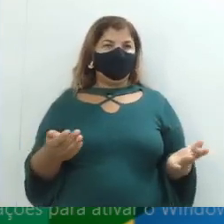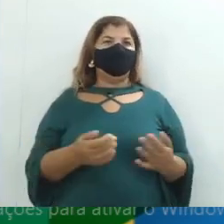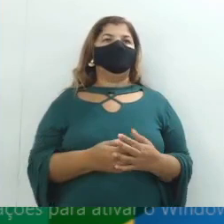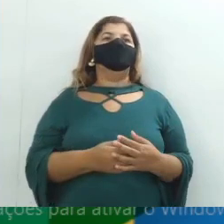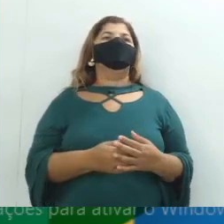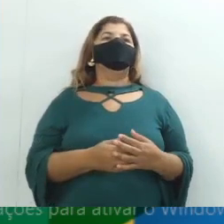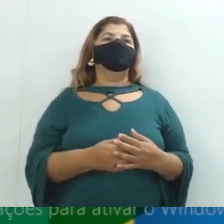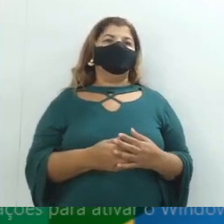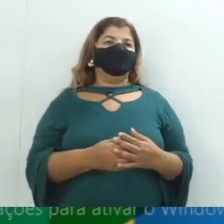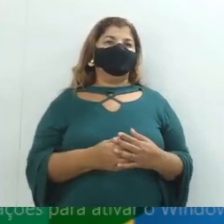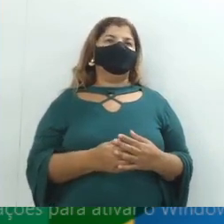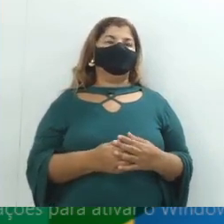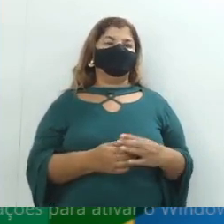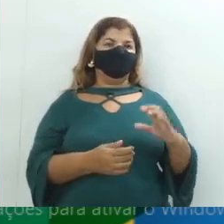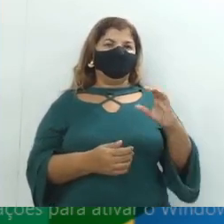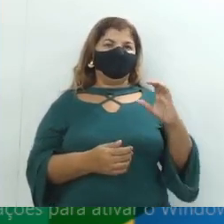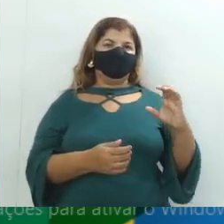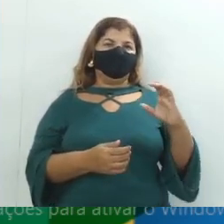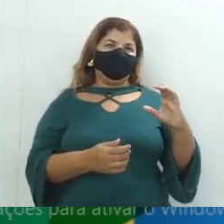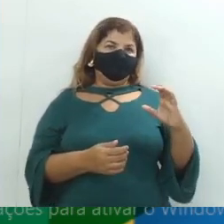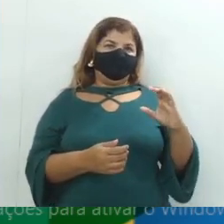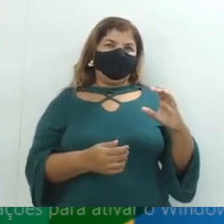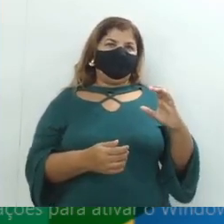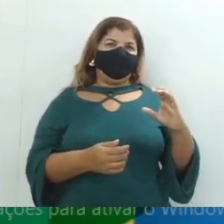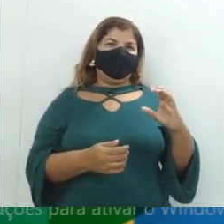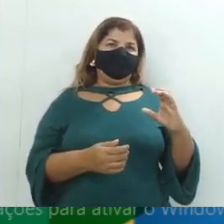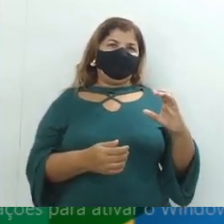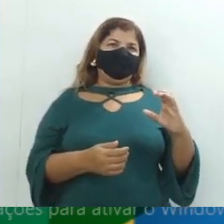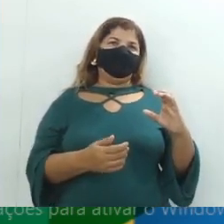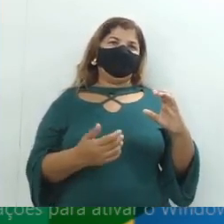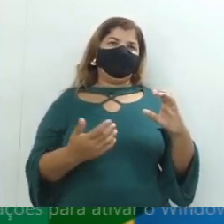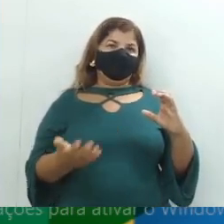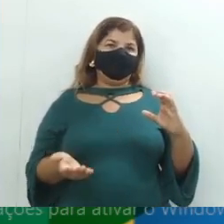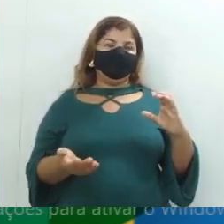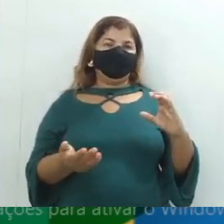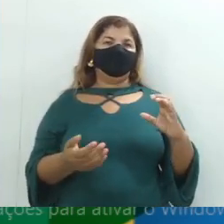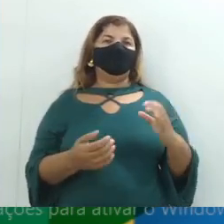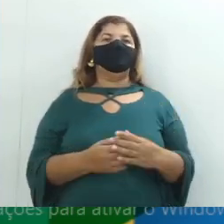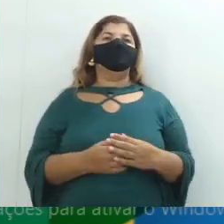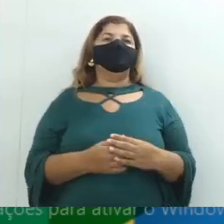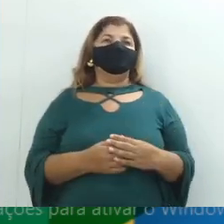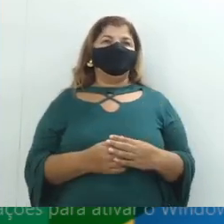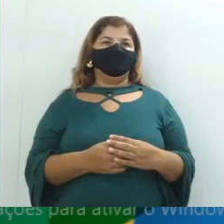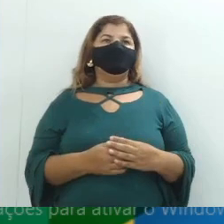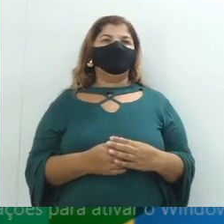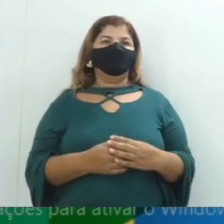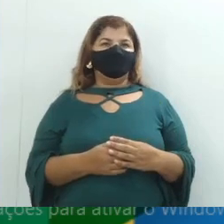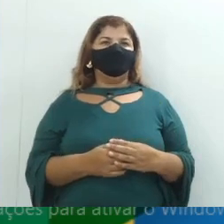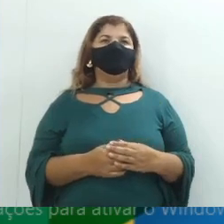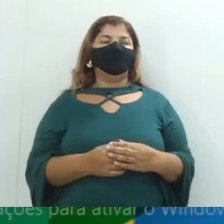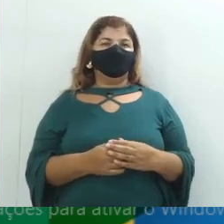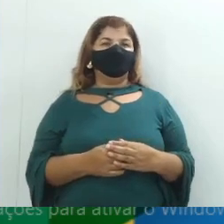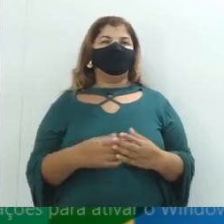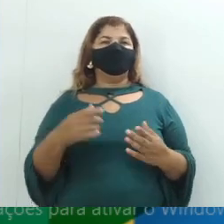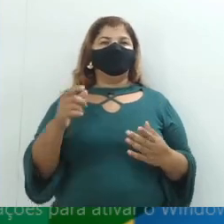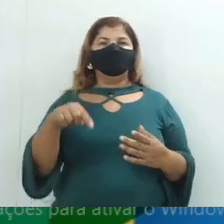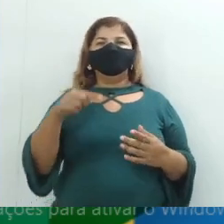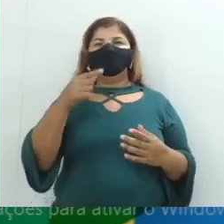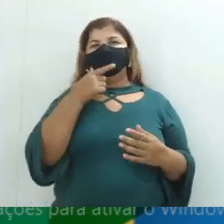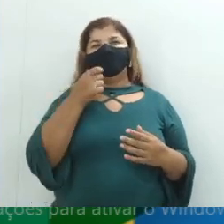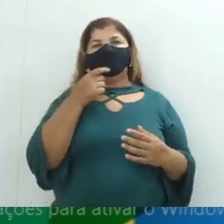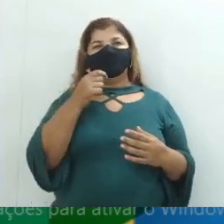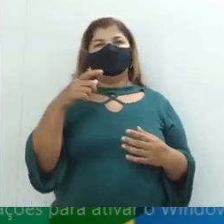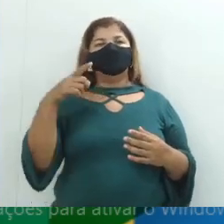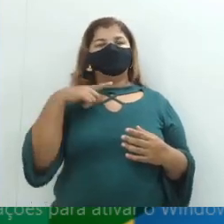4, 5. Protestantismo calvinista, né? Então, João Calvino é aquele camarada que está